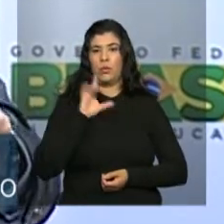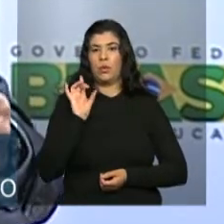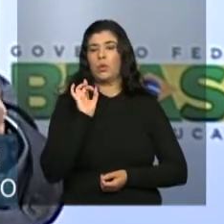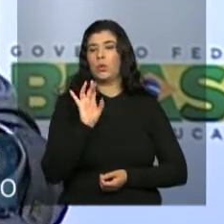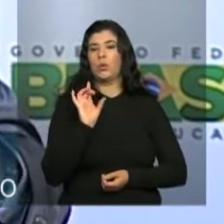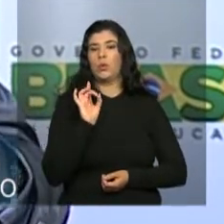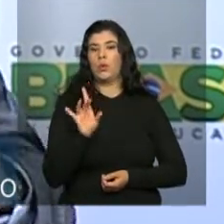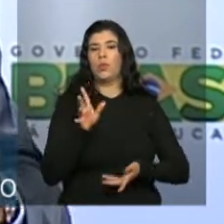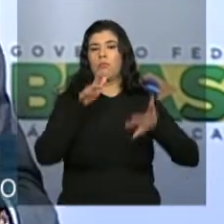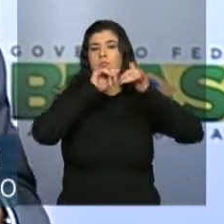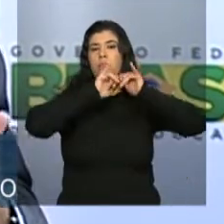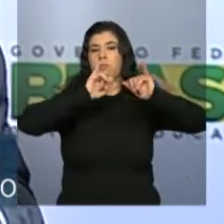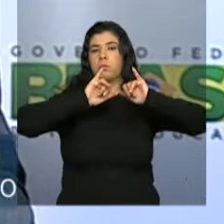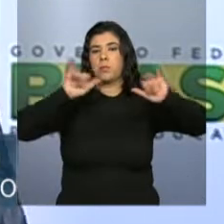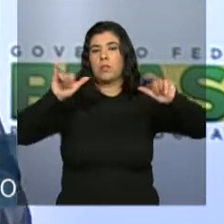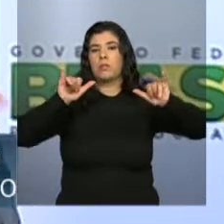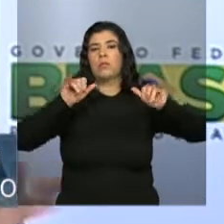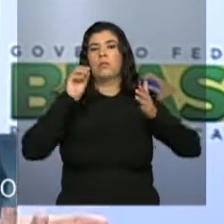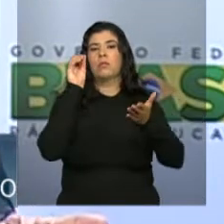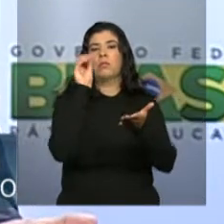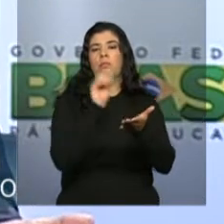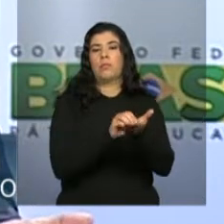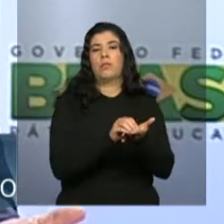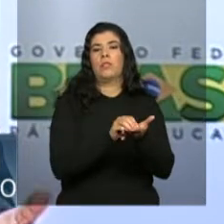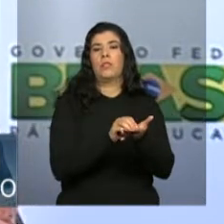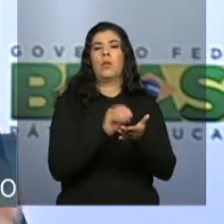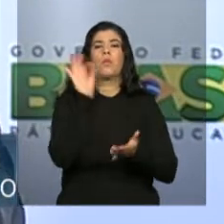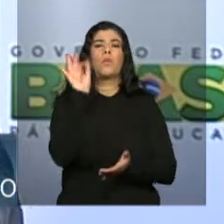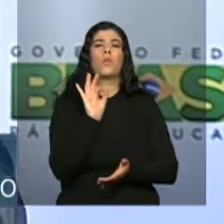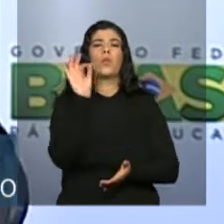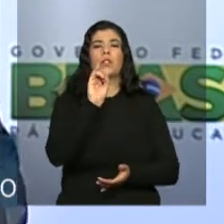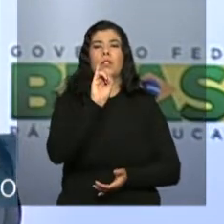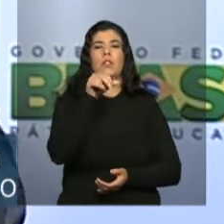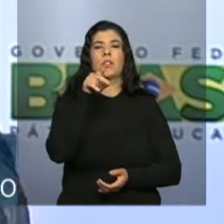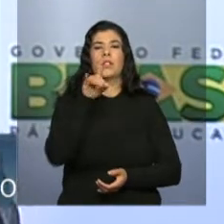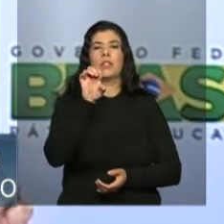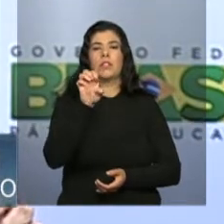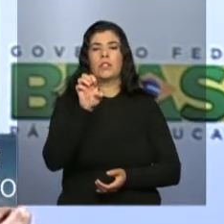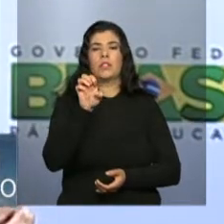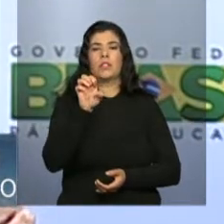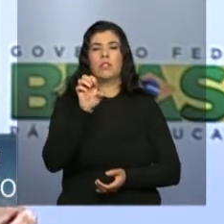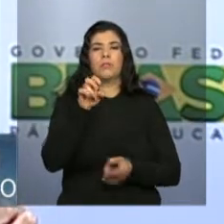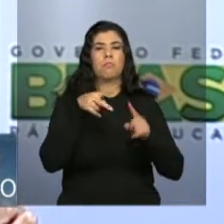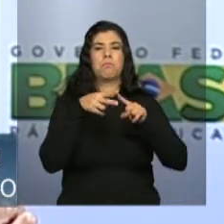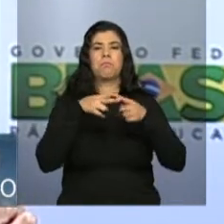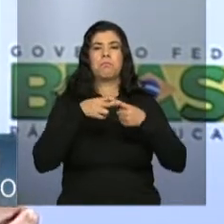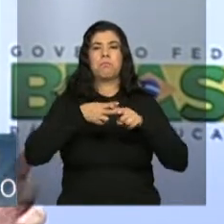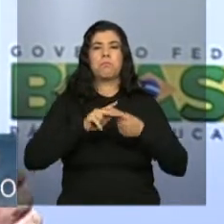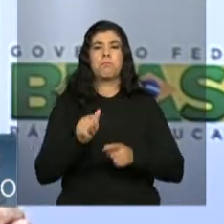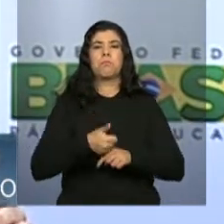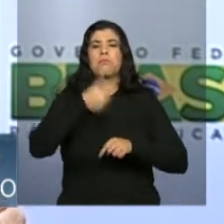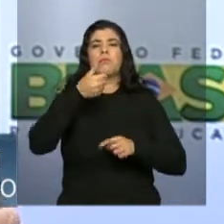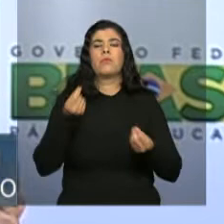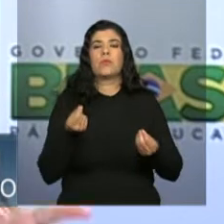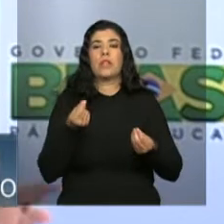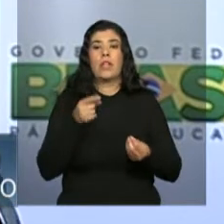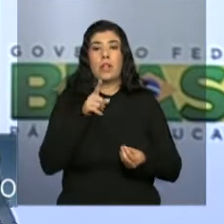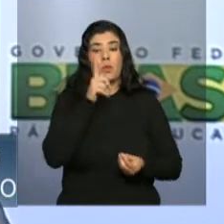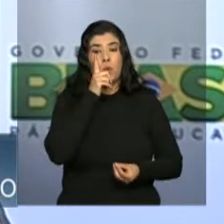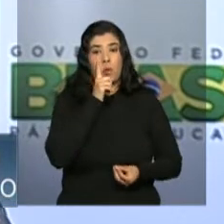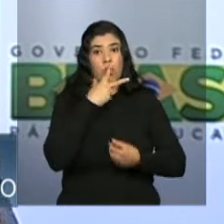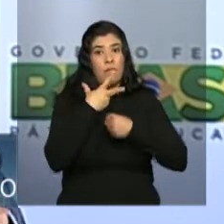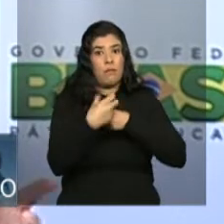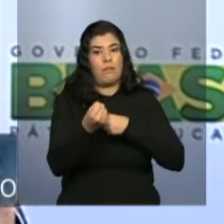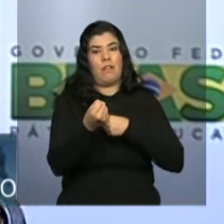é apenas o anúncio que vai ser feito então de qual é o índice do reajuste mas por exemplo o ganho que se tem no monitoramento ele é decisiva ao